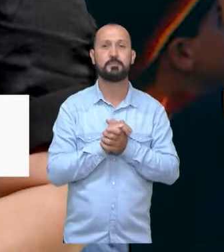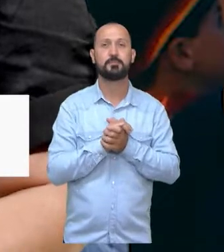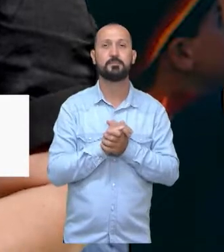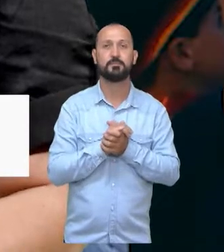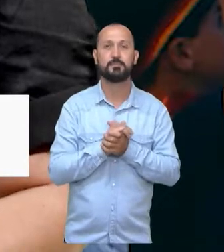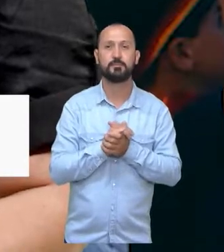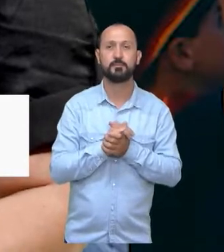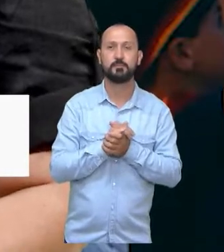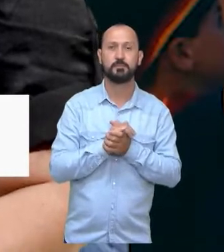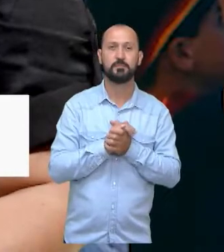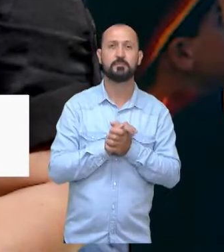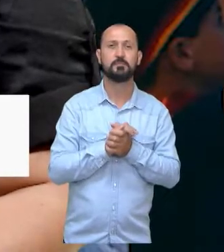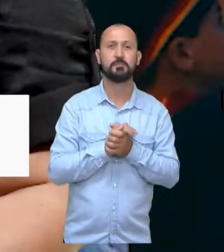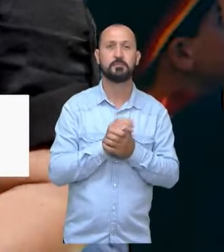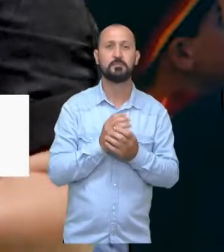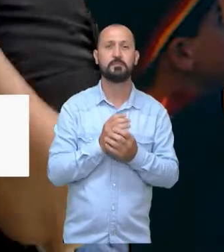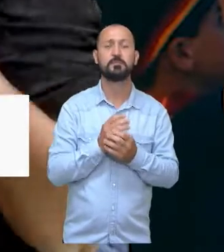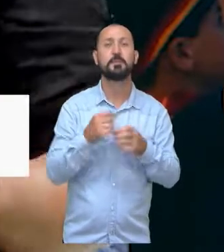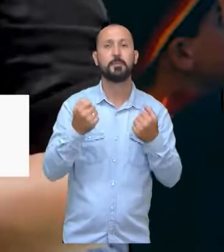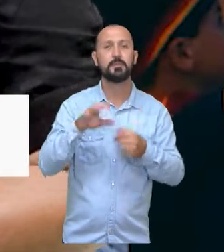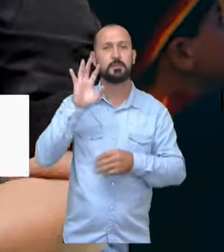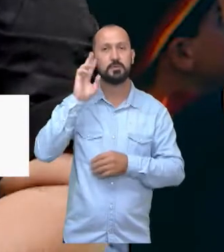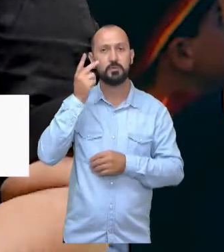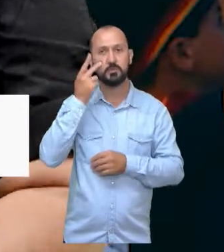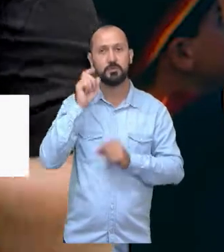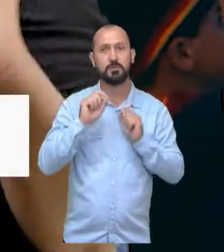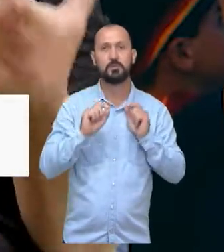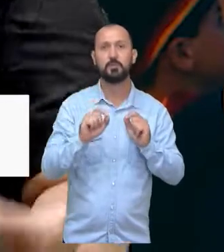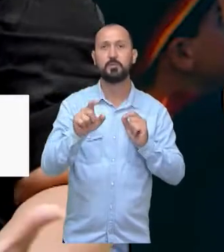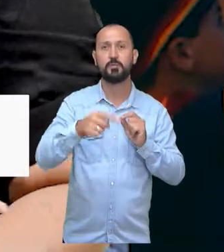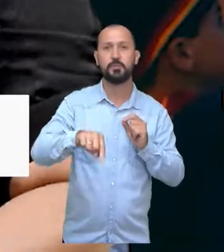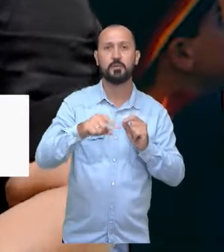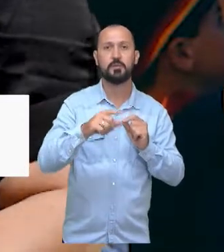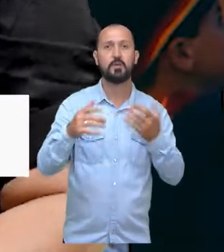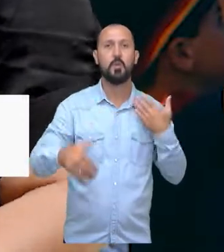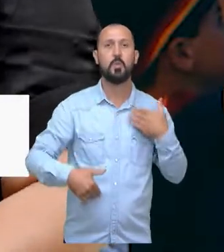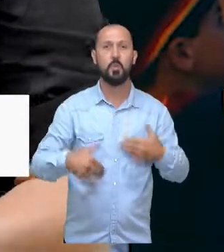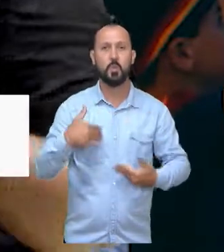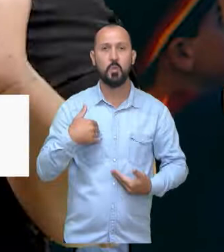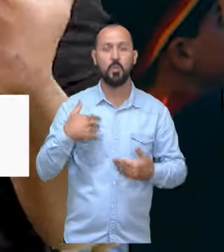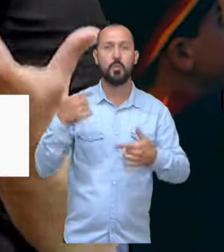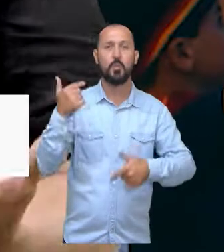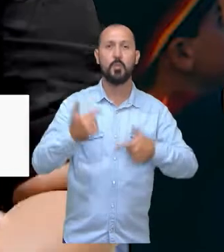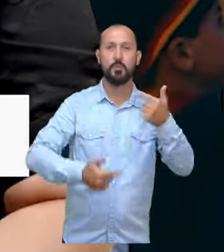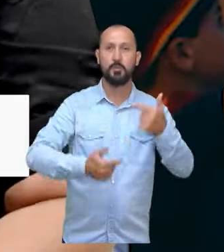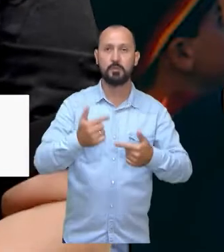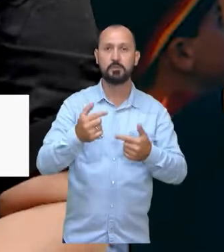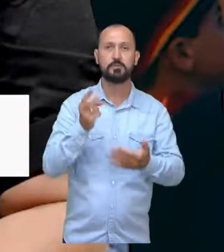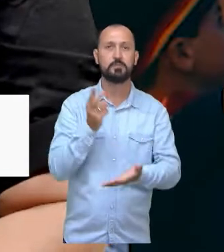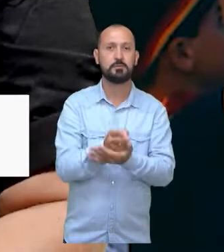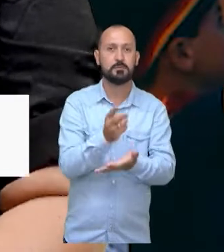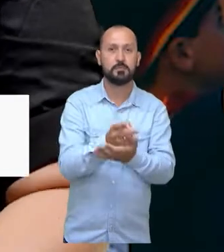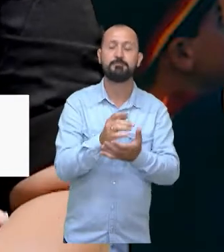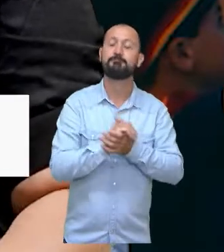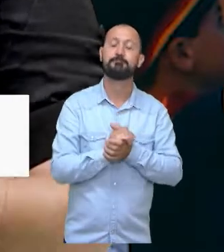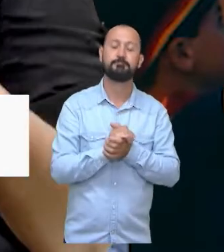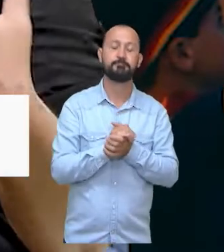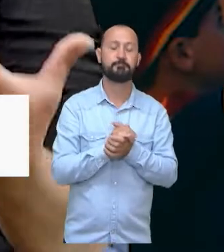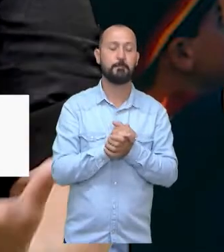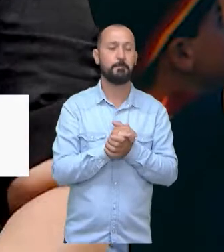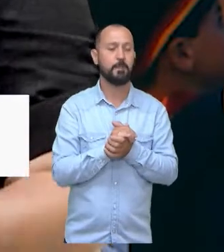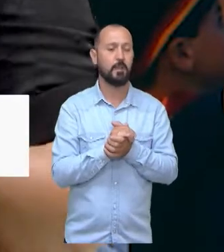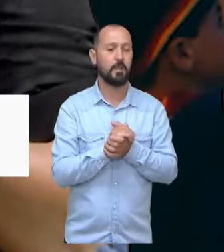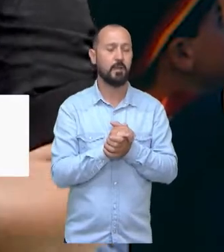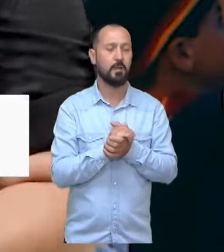esse reconhecimento de que é um corpo político, né? A todo tempo ali sendo, né,